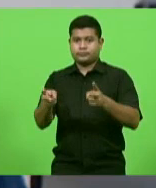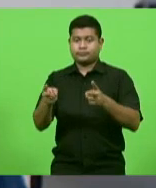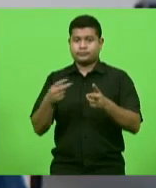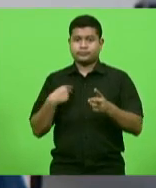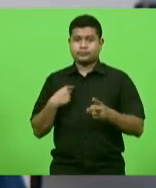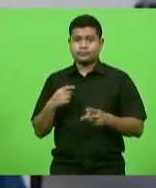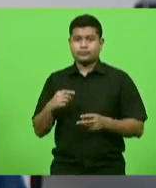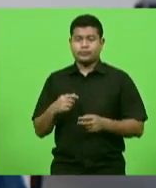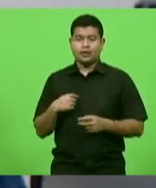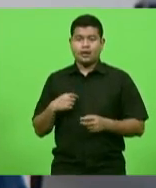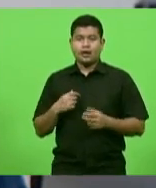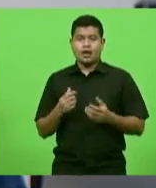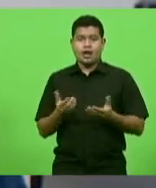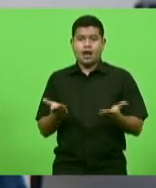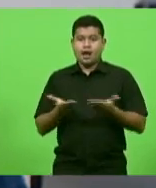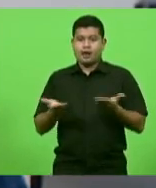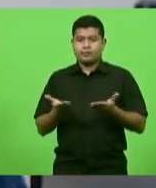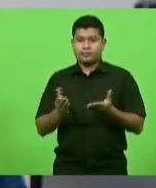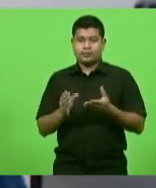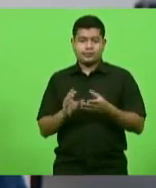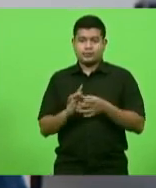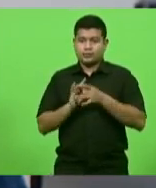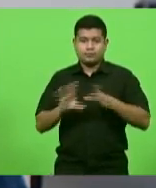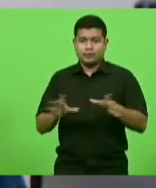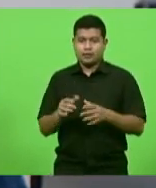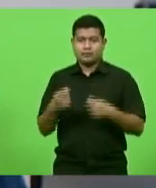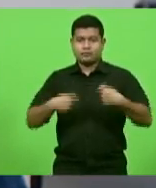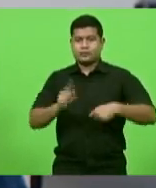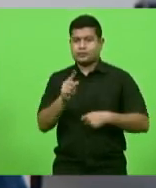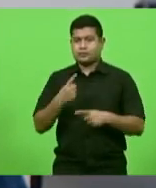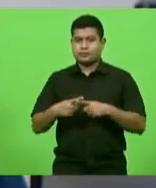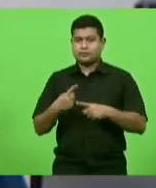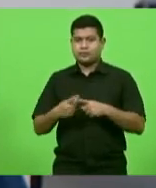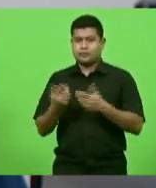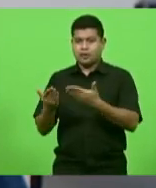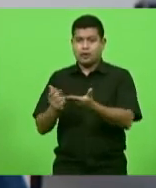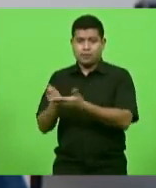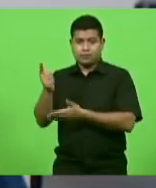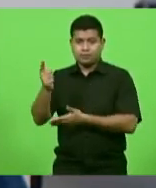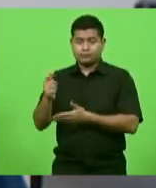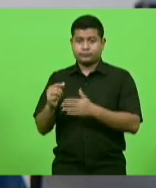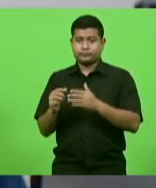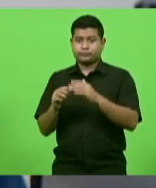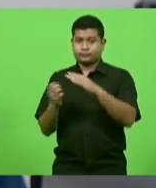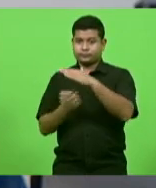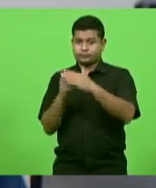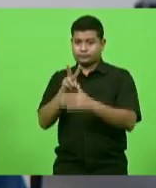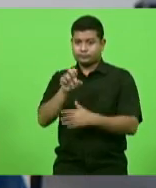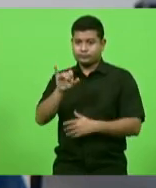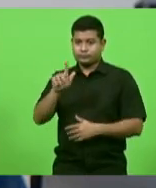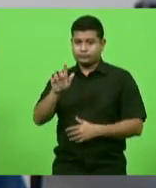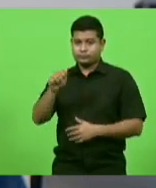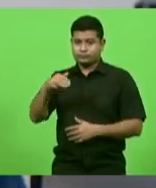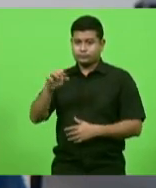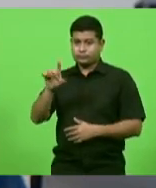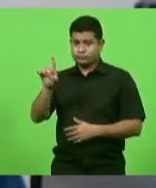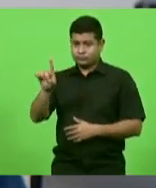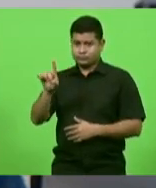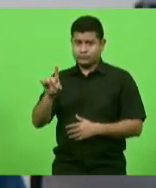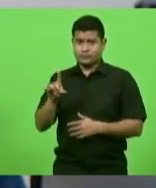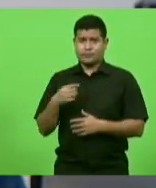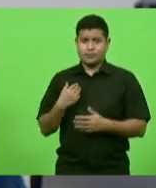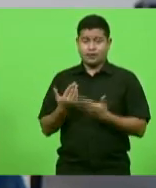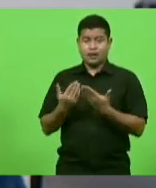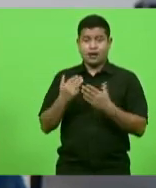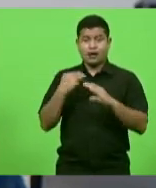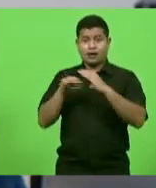luta de dispensa de licitação para a compra da empresa antigamente a palco encaminhada e 27 de Março 2020 para